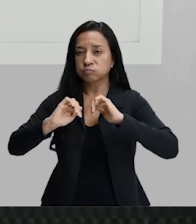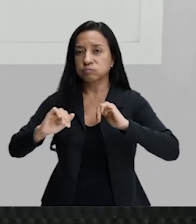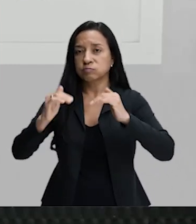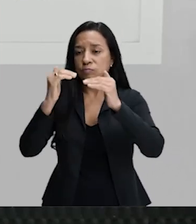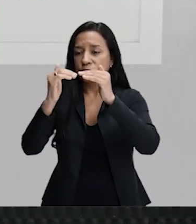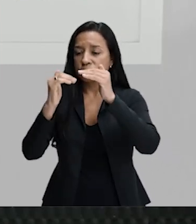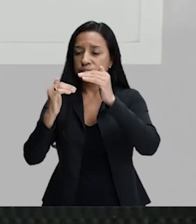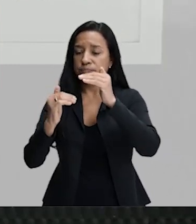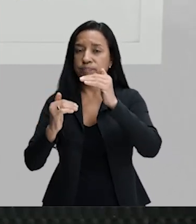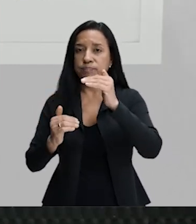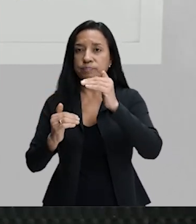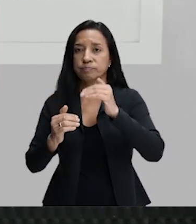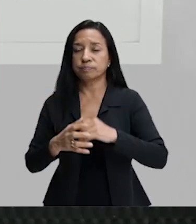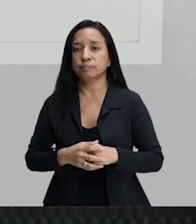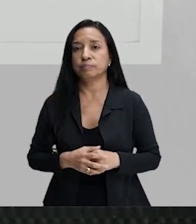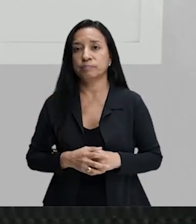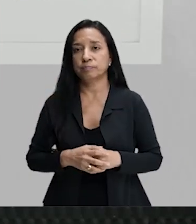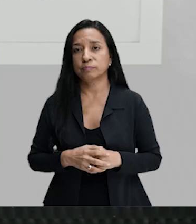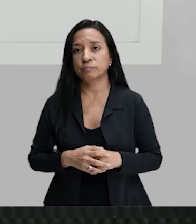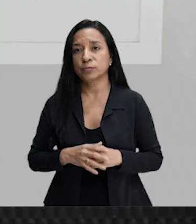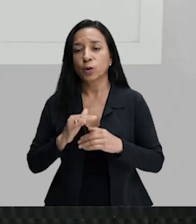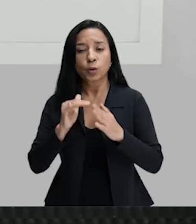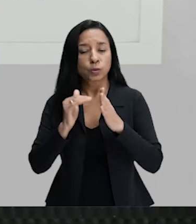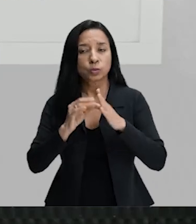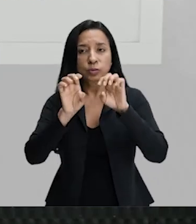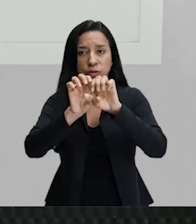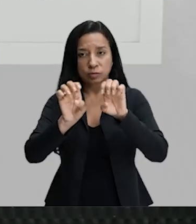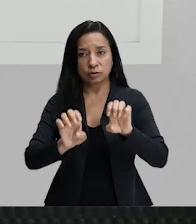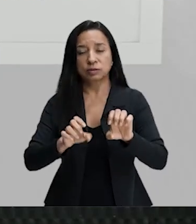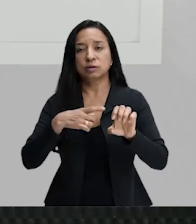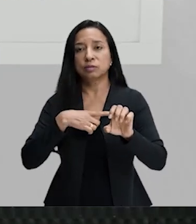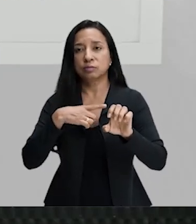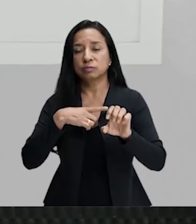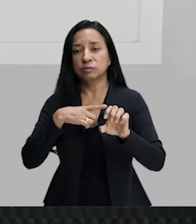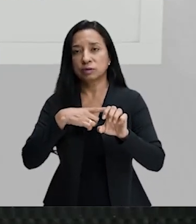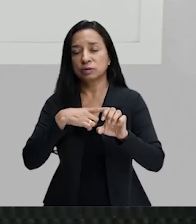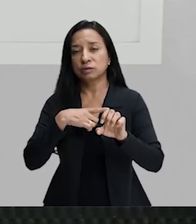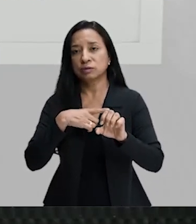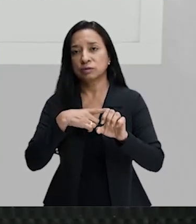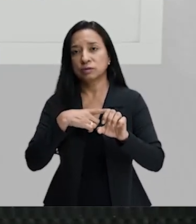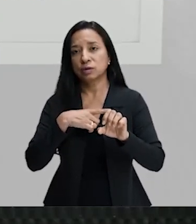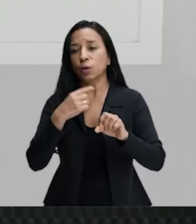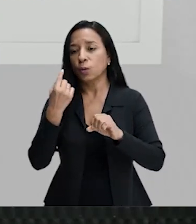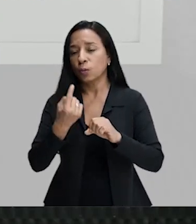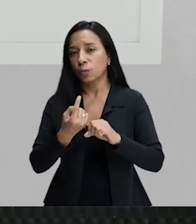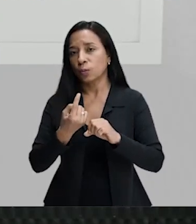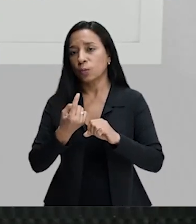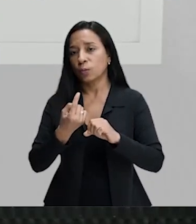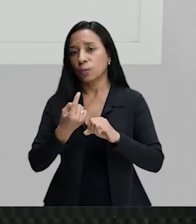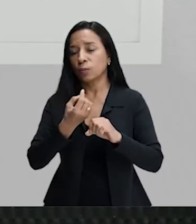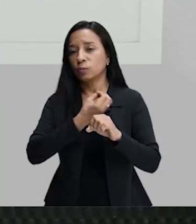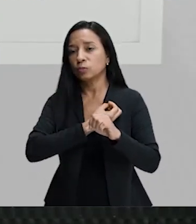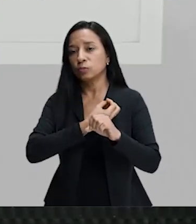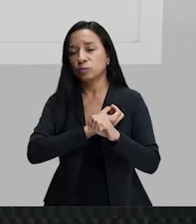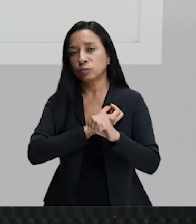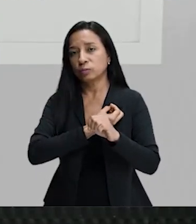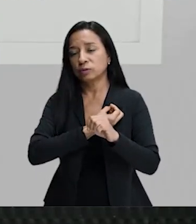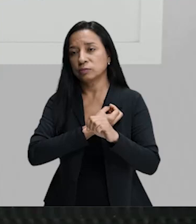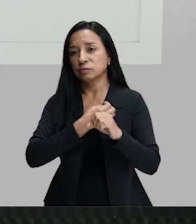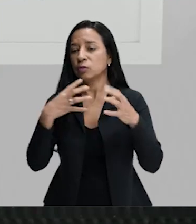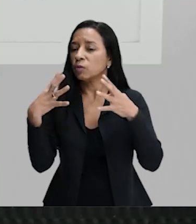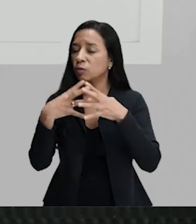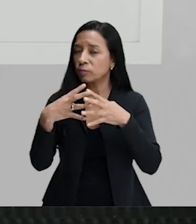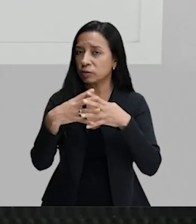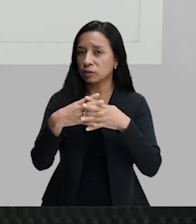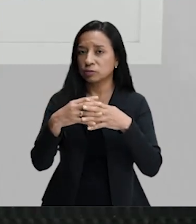escrever na forma decomposta, tá? Toda equação tem no mínimo uma raiz complexa. Então quer dizer,